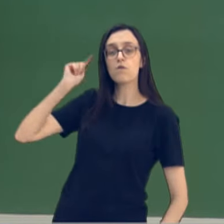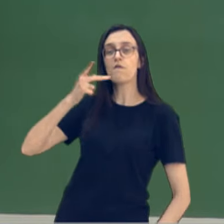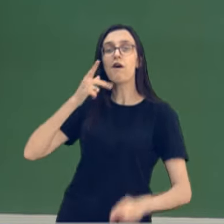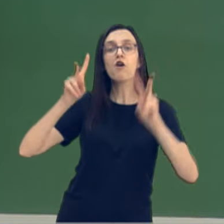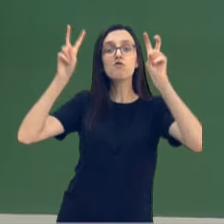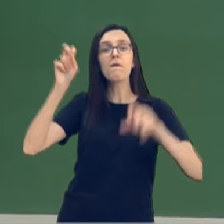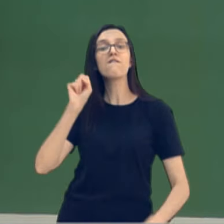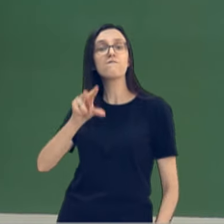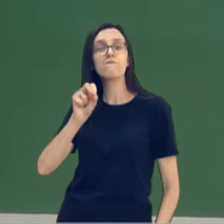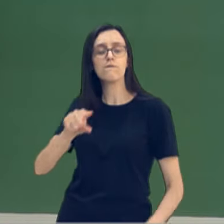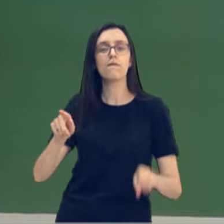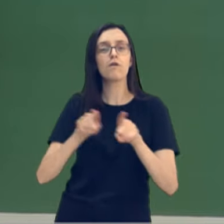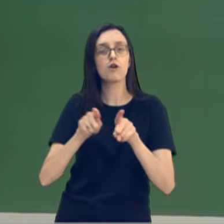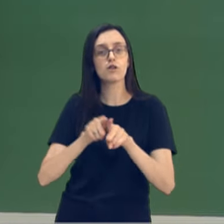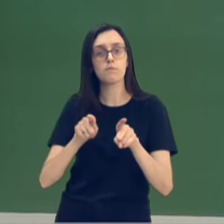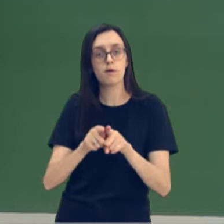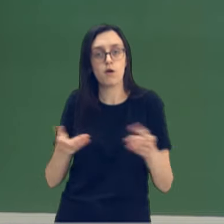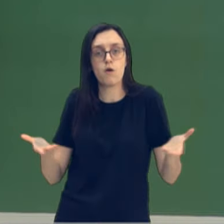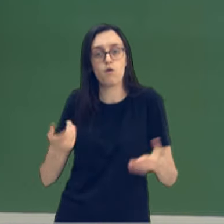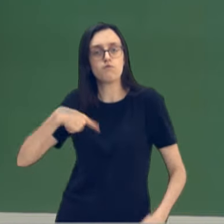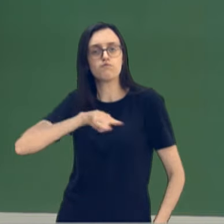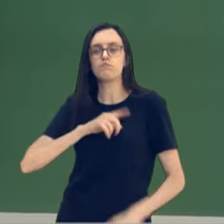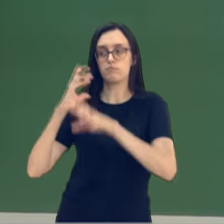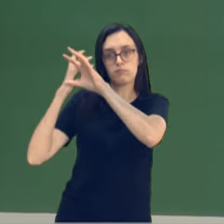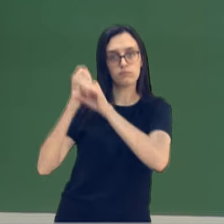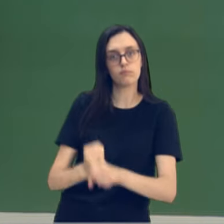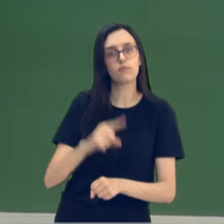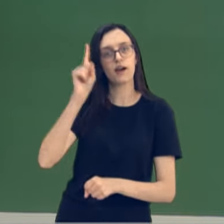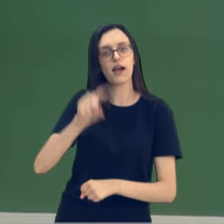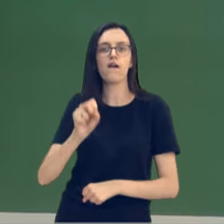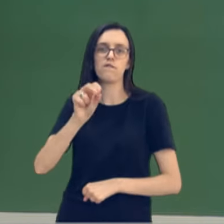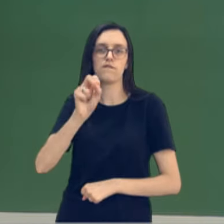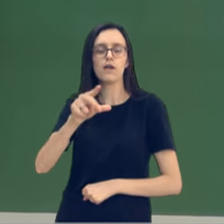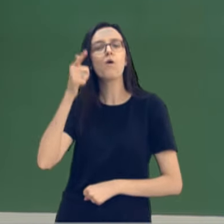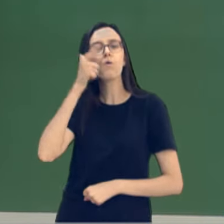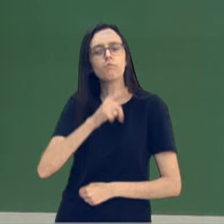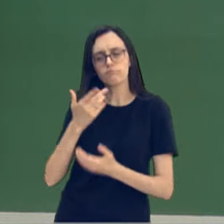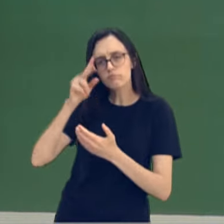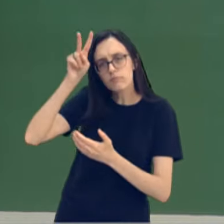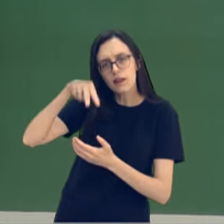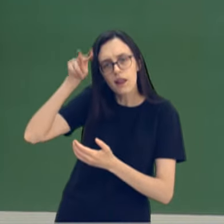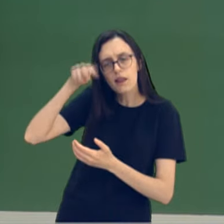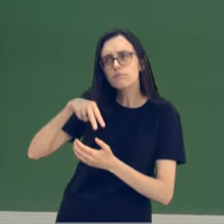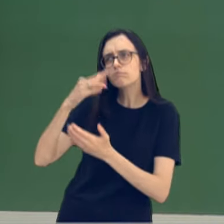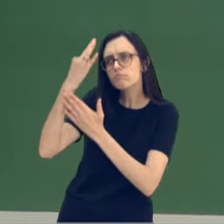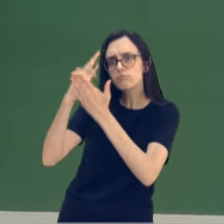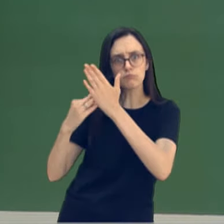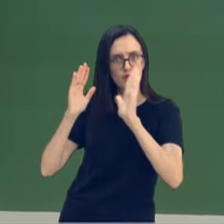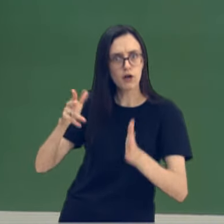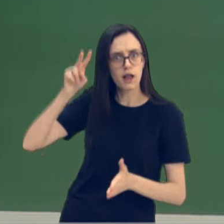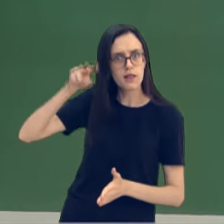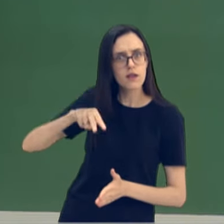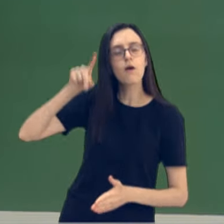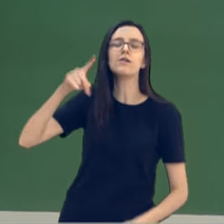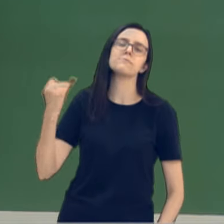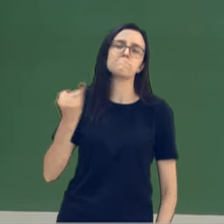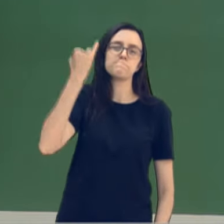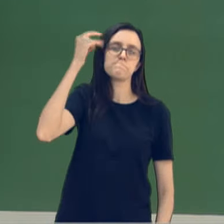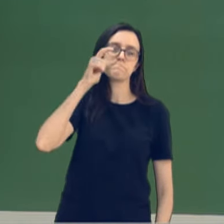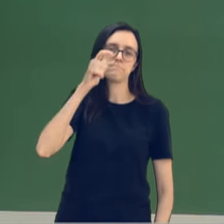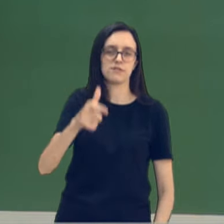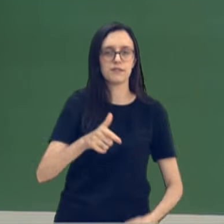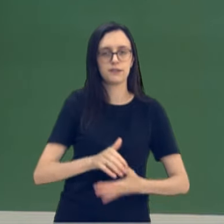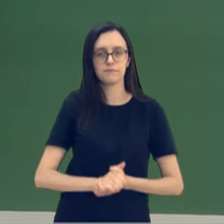vírus e a aula de novo, hoje, que estamos revisando o vírus, para ler essa matéria. Leram? Muito interessante, né? Então aqui a